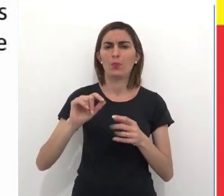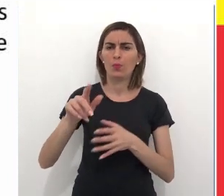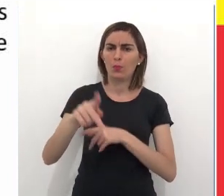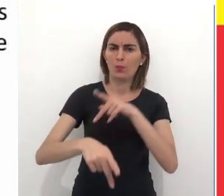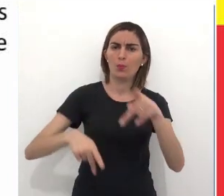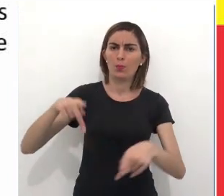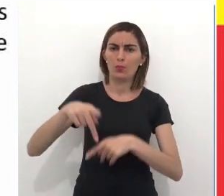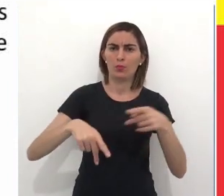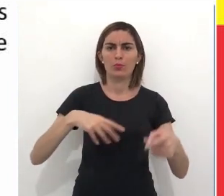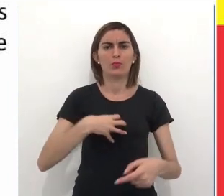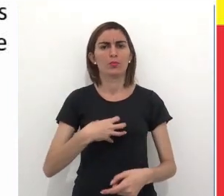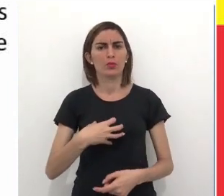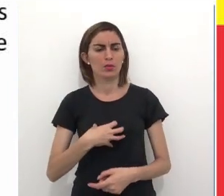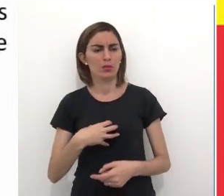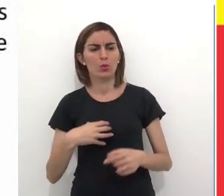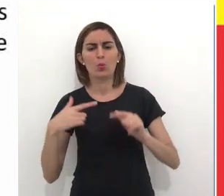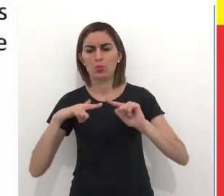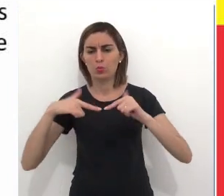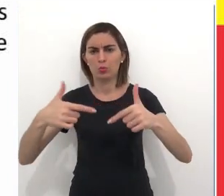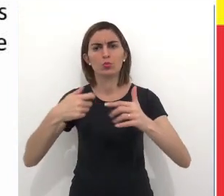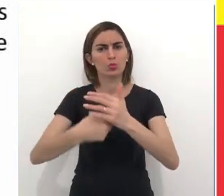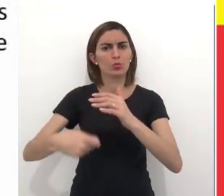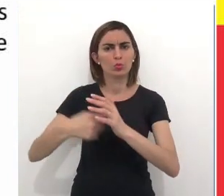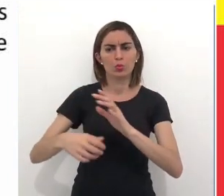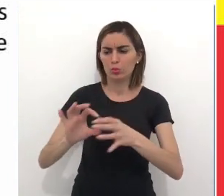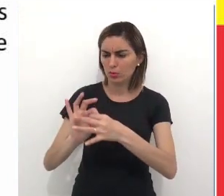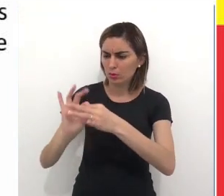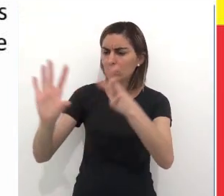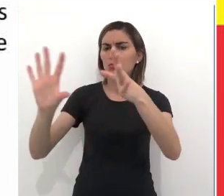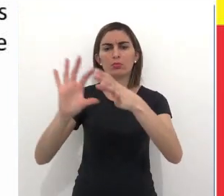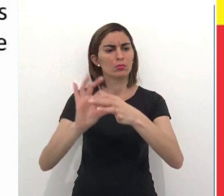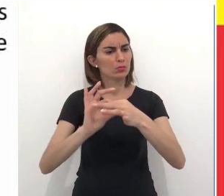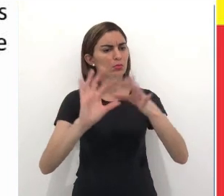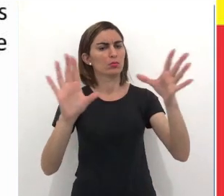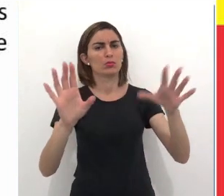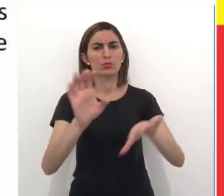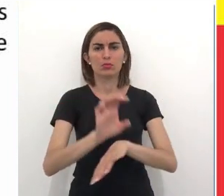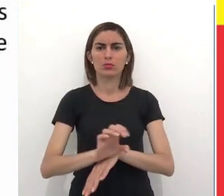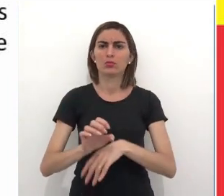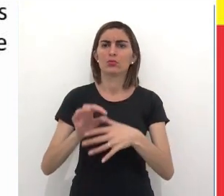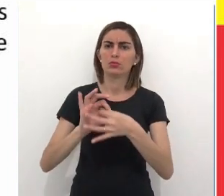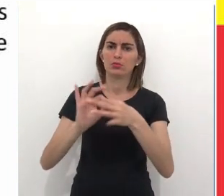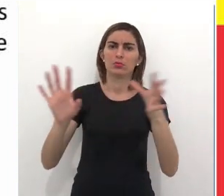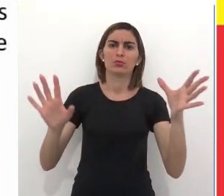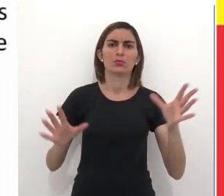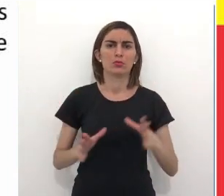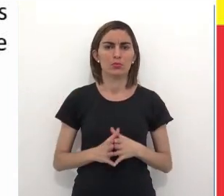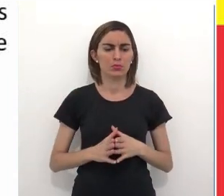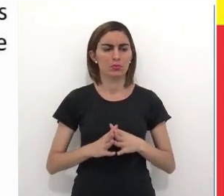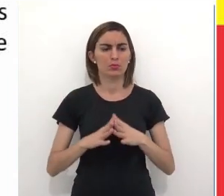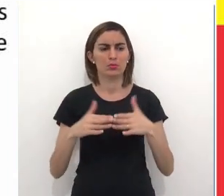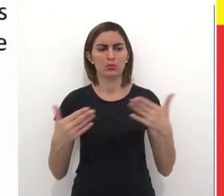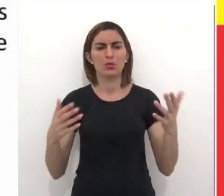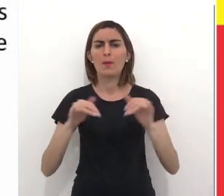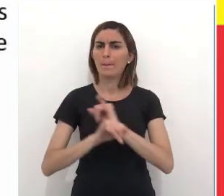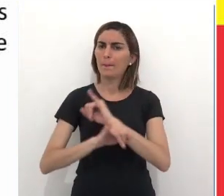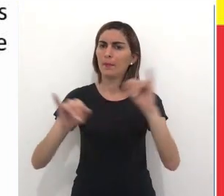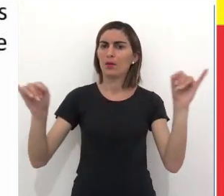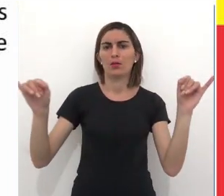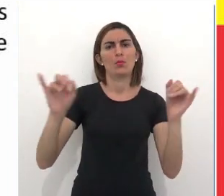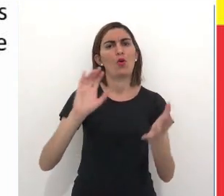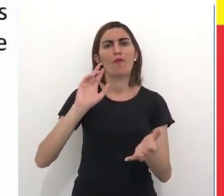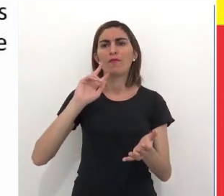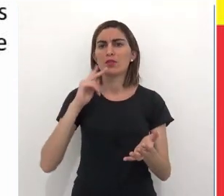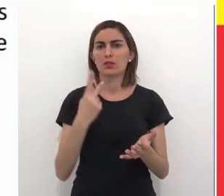o quê? Congregar o povo da Bahia na luta pela independência, que no estado iniciou-se antes